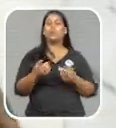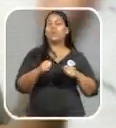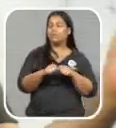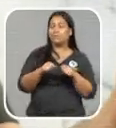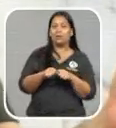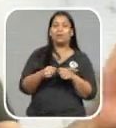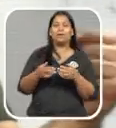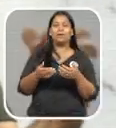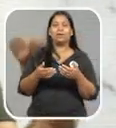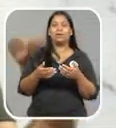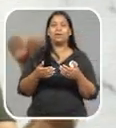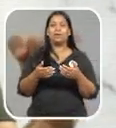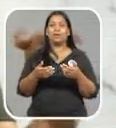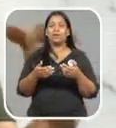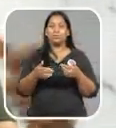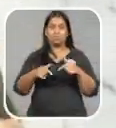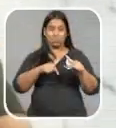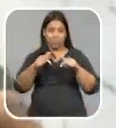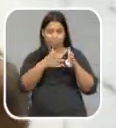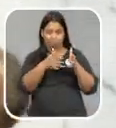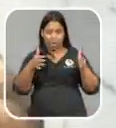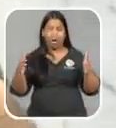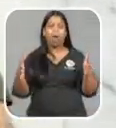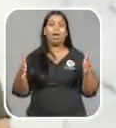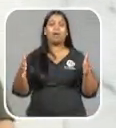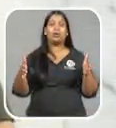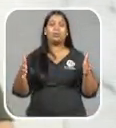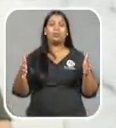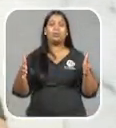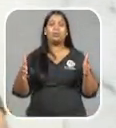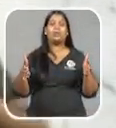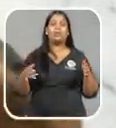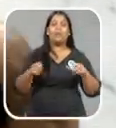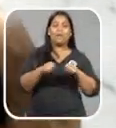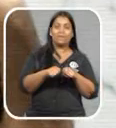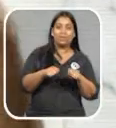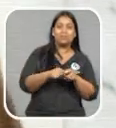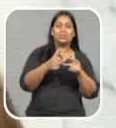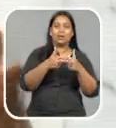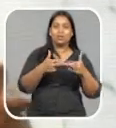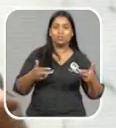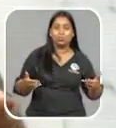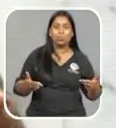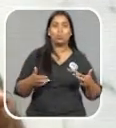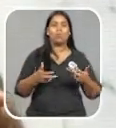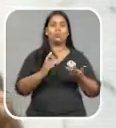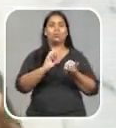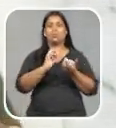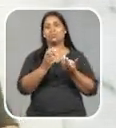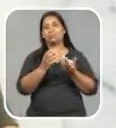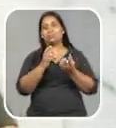de ócio qualificado, ou uma atividade ali com a comunidade, se preparar, enfim.